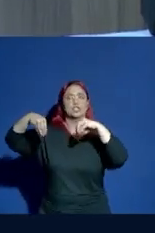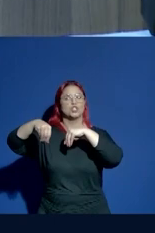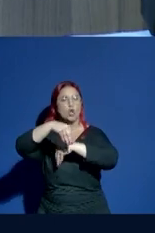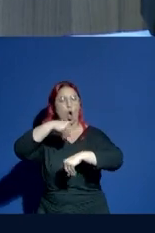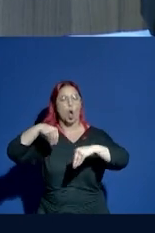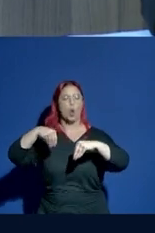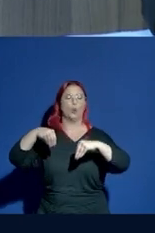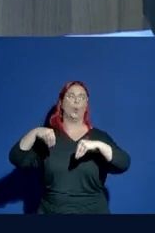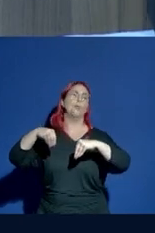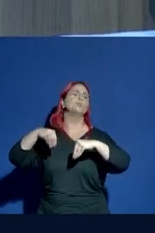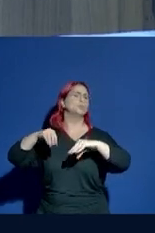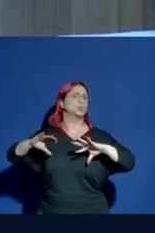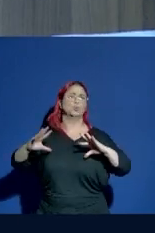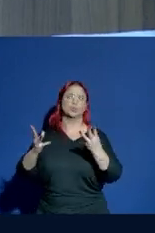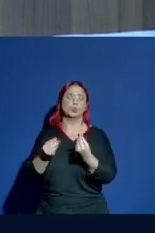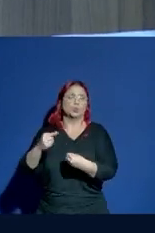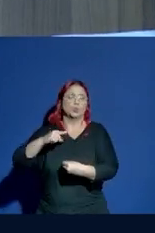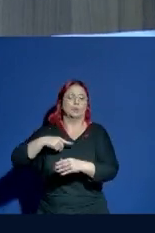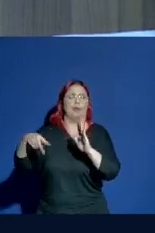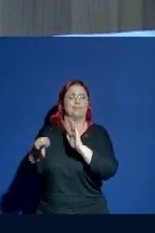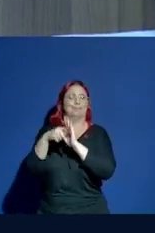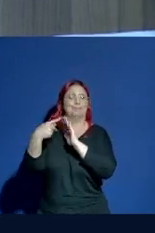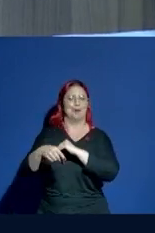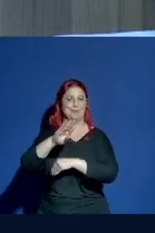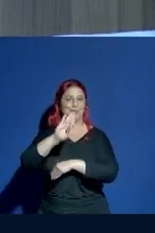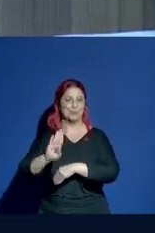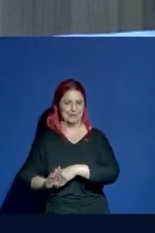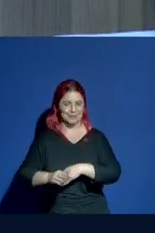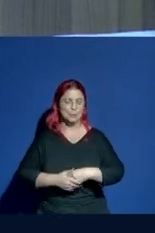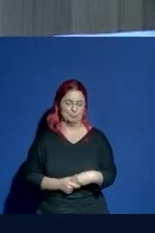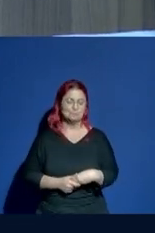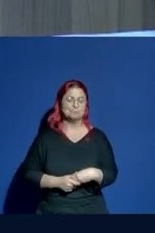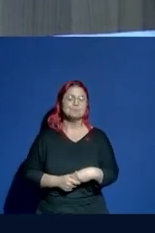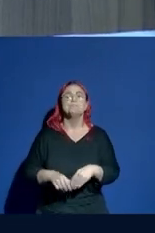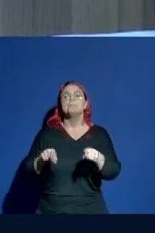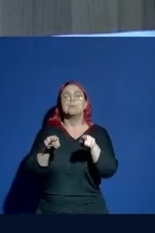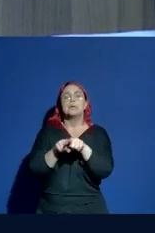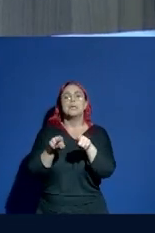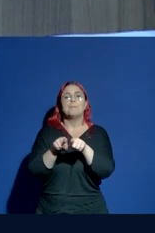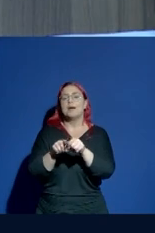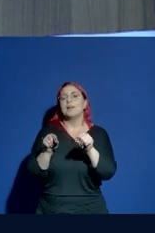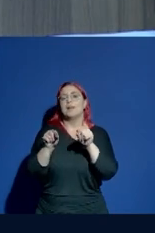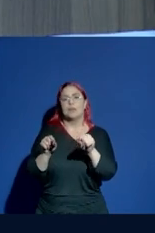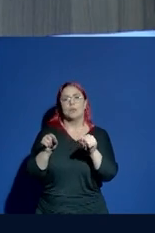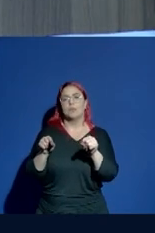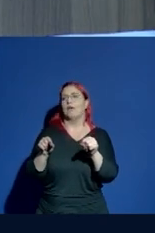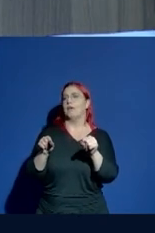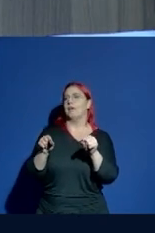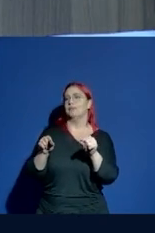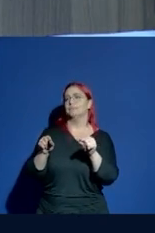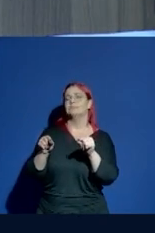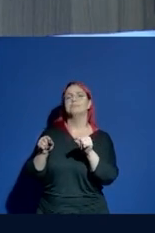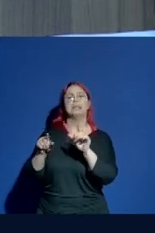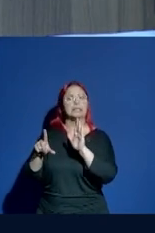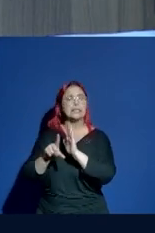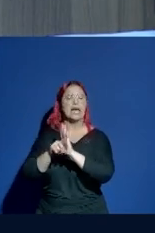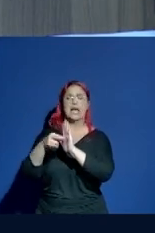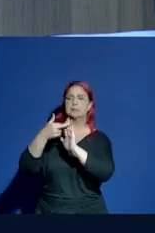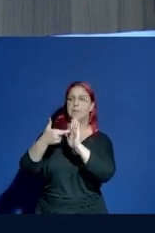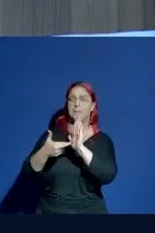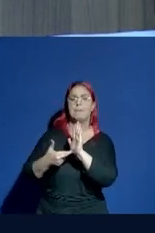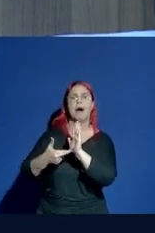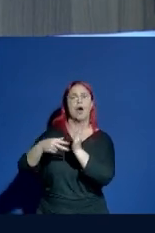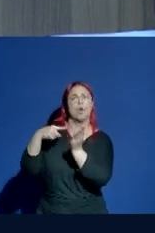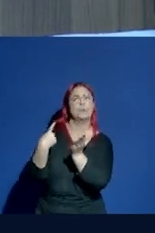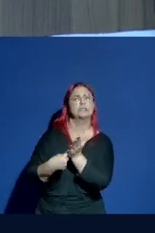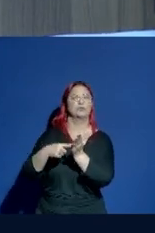com nossas abundâncias naturais e com esse ambiente que eu disse regulatório e de respeito a contratos que